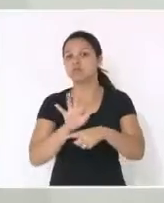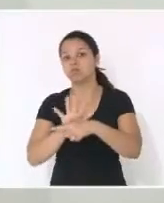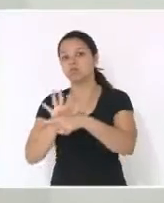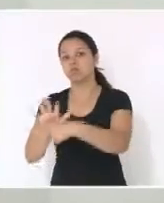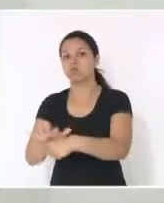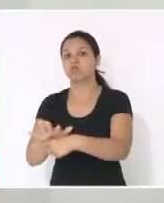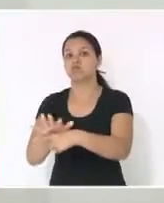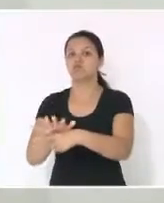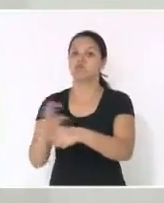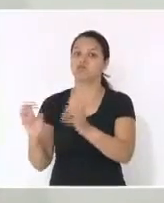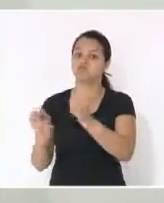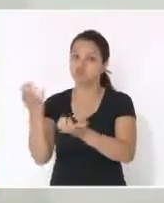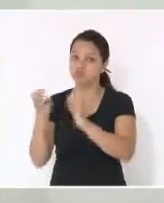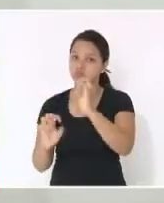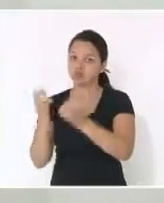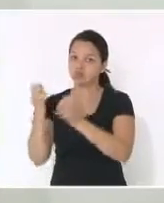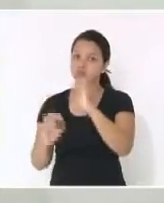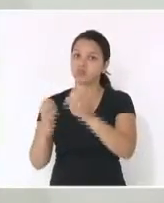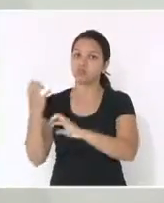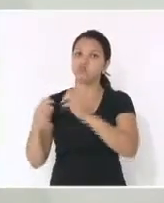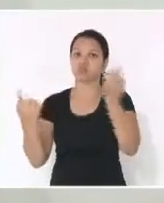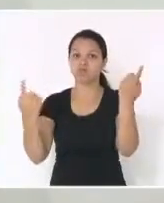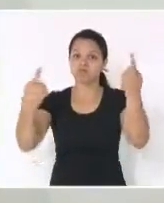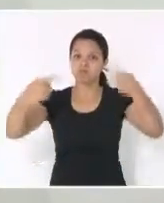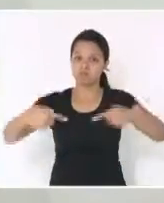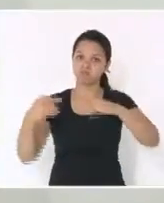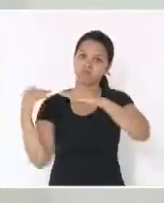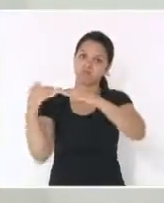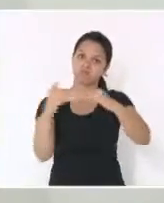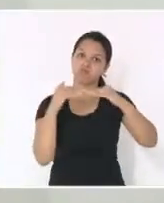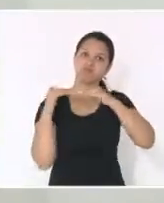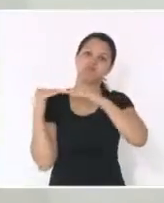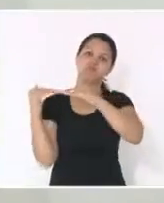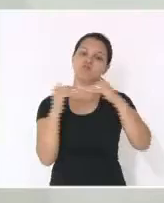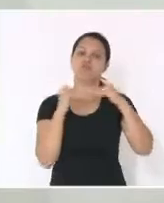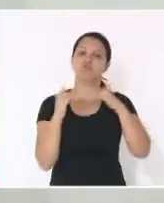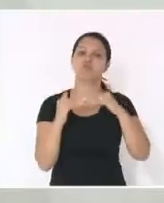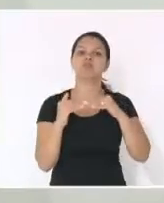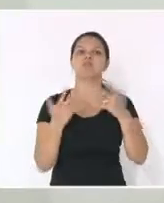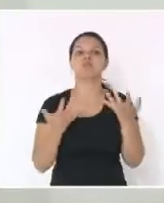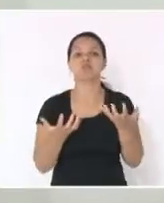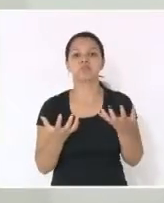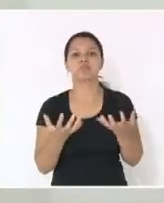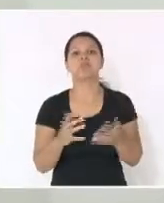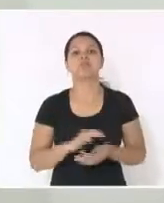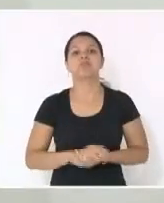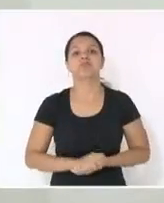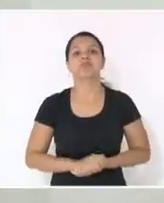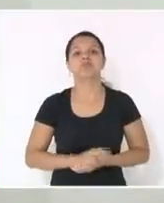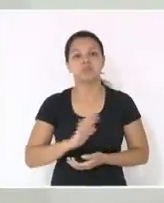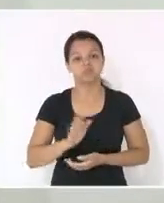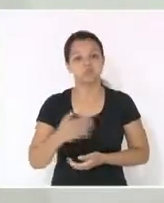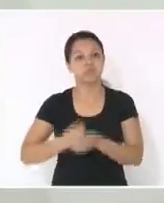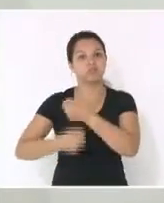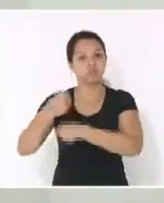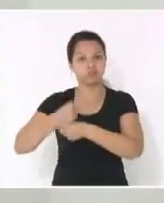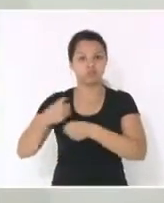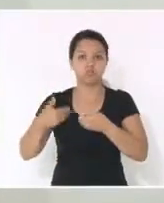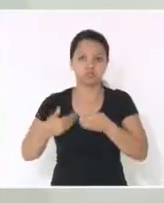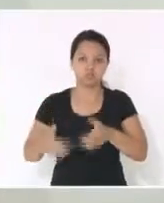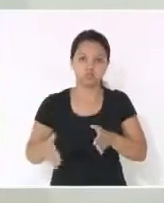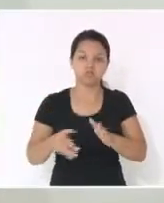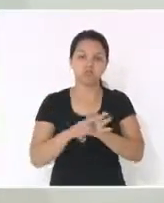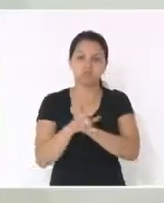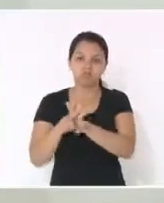em condições de igualdade particularmente torço muito e fiz um estudo no início deste ano com relação ao setor arrozeiro de